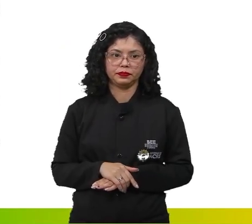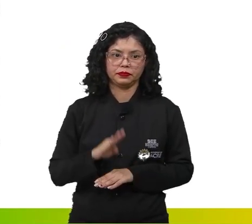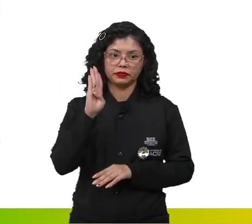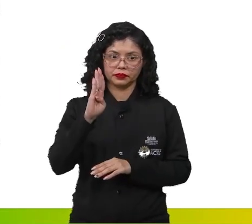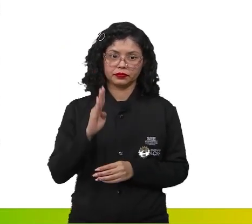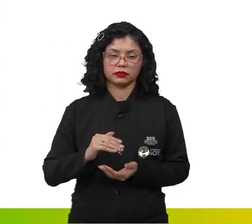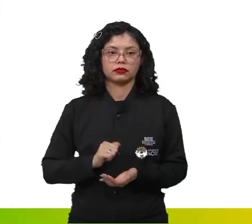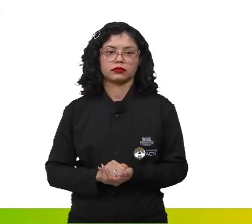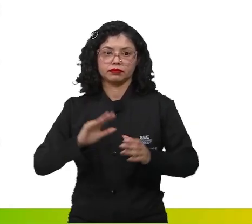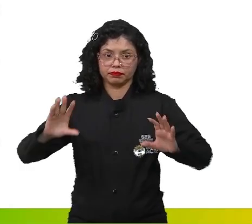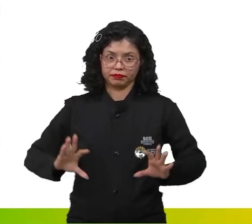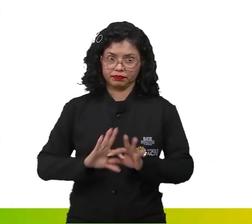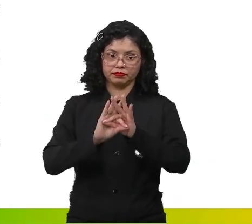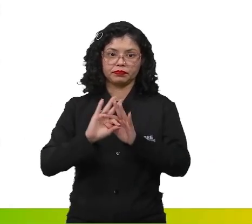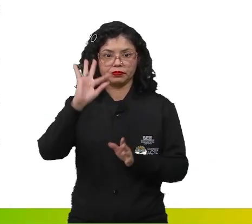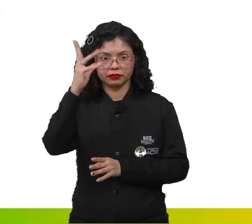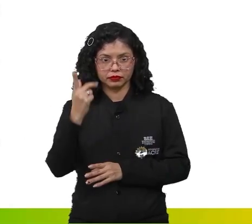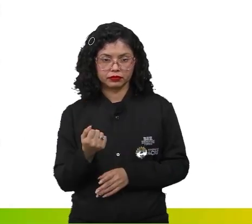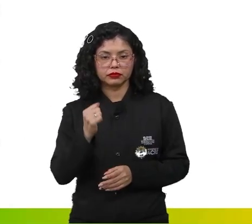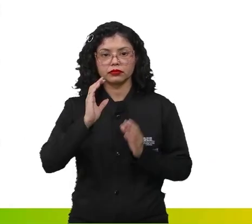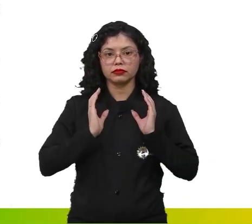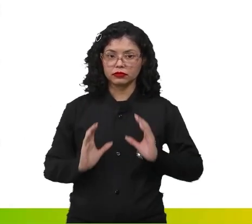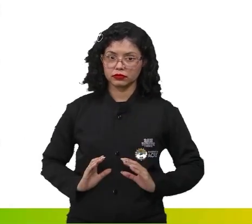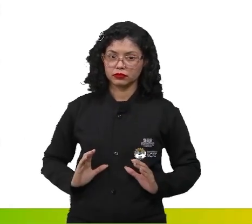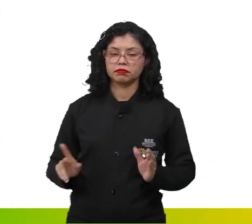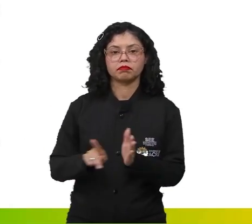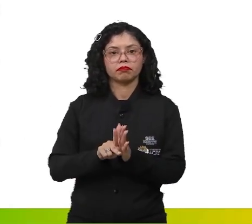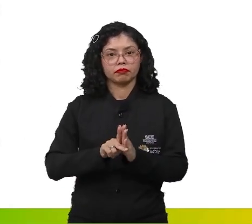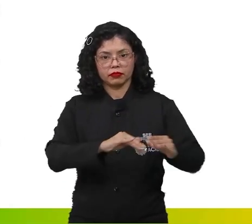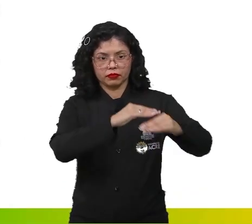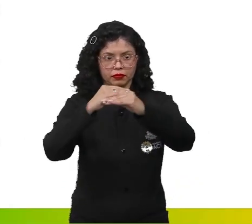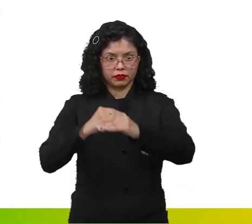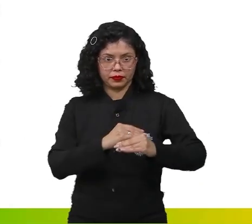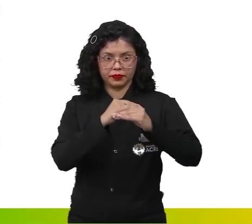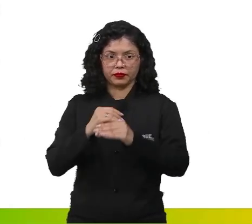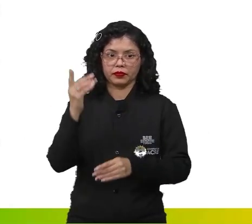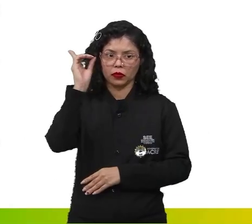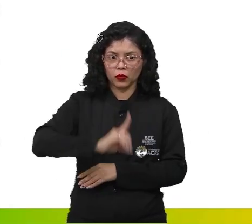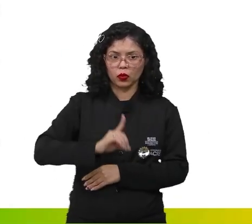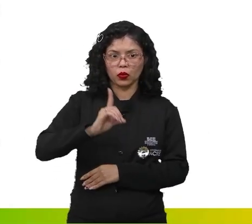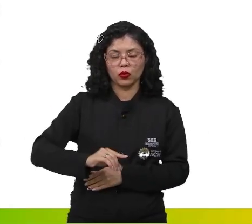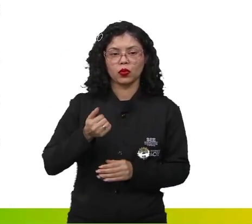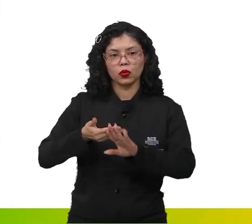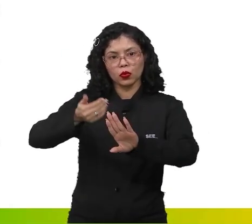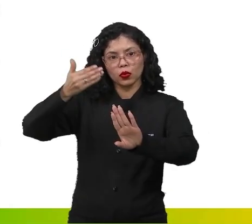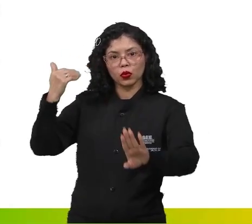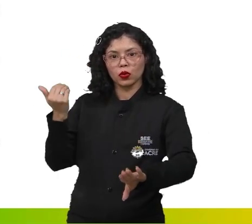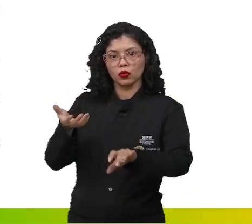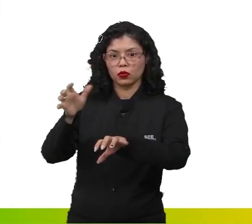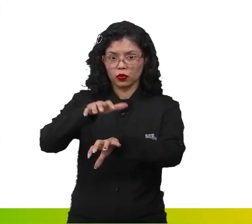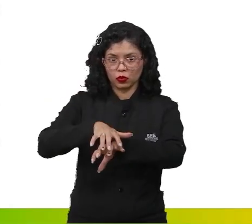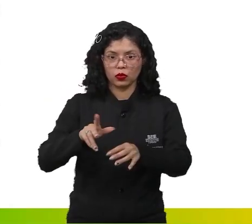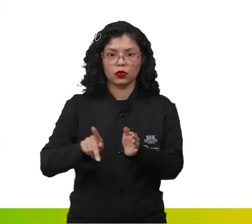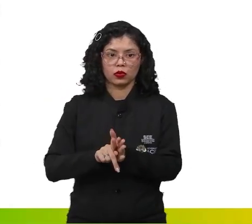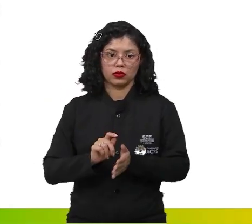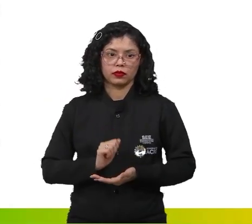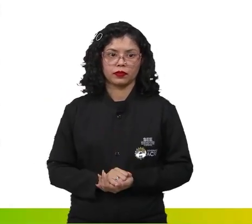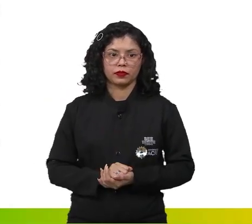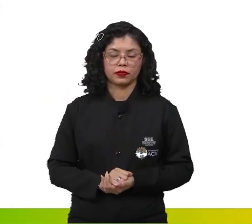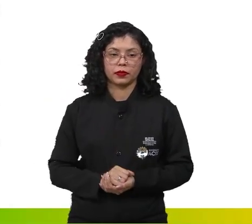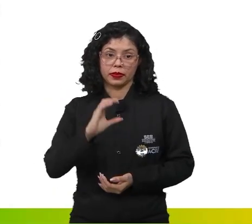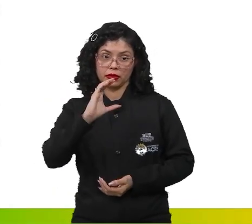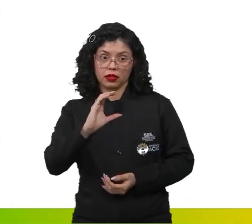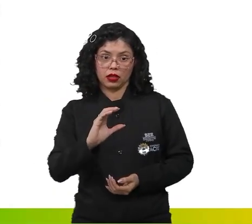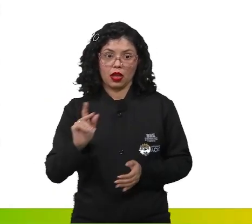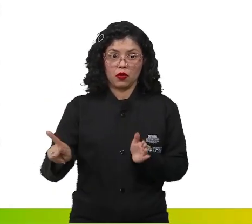A rápida integração dos africanos como cidadãos plenos, com igualdade de direitos desde o período colonial. C.